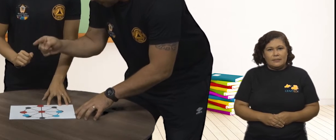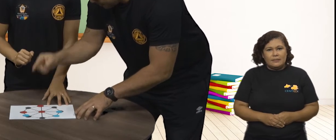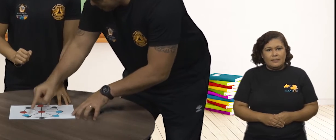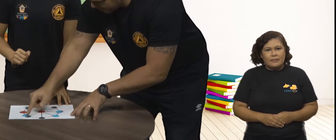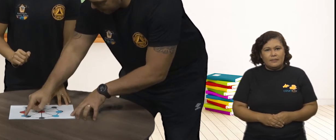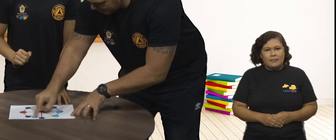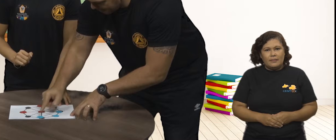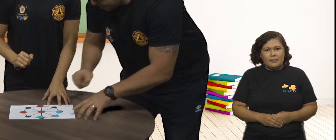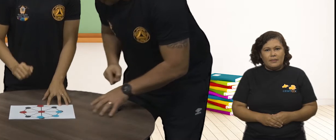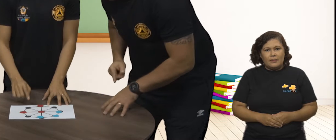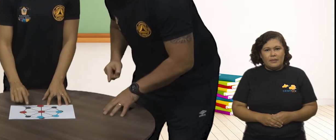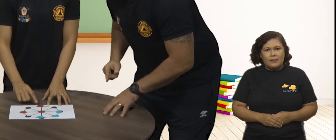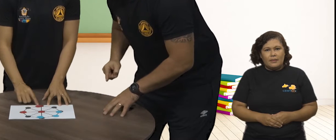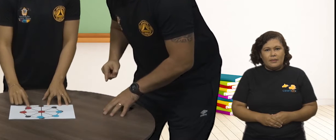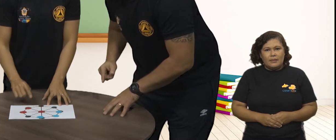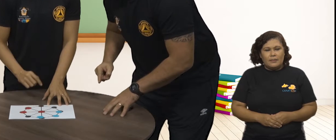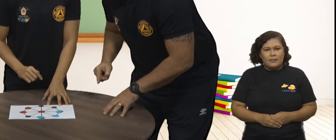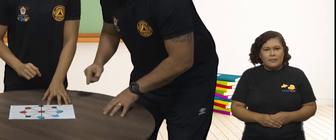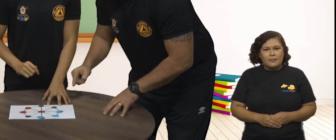Deus.